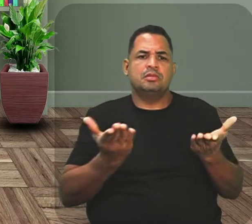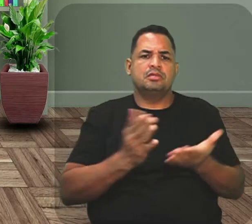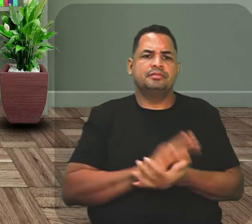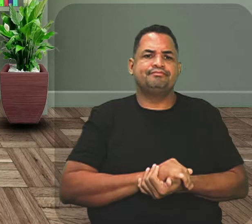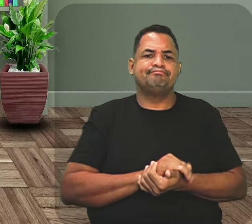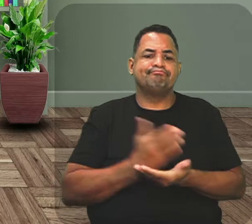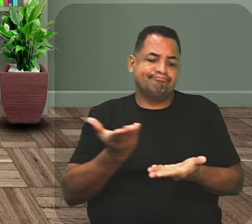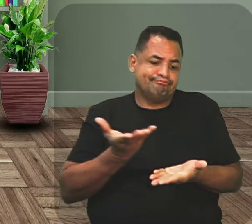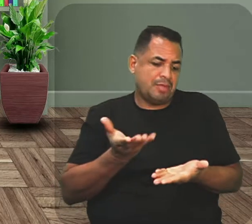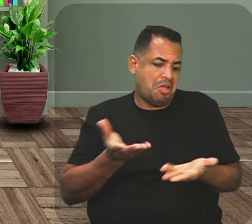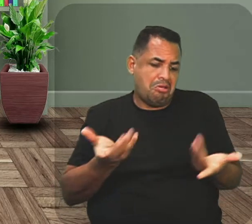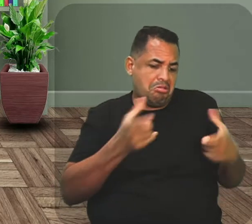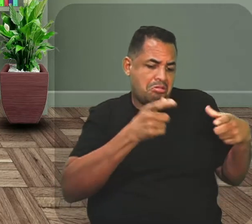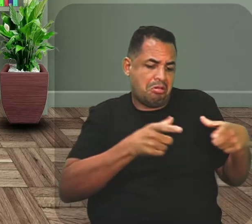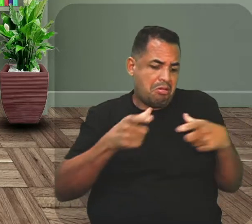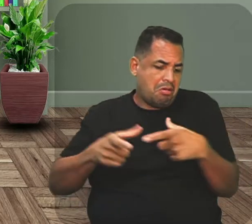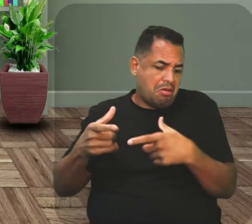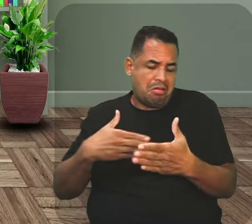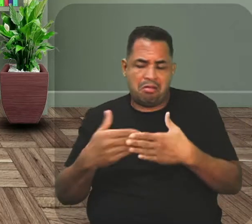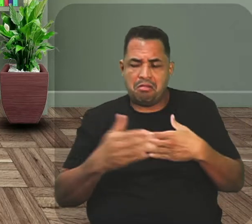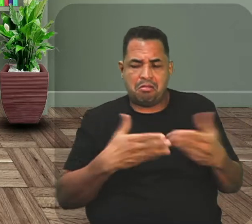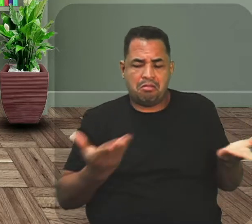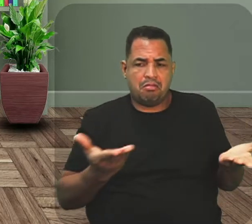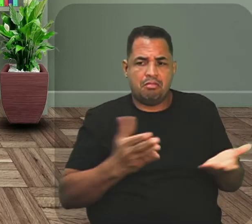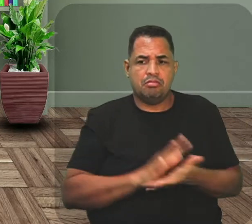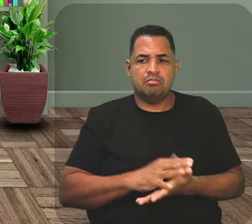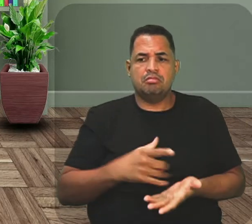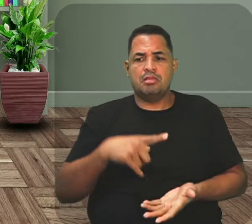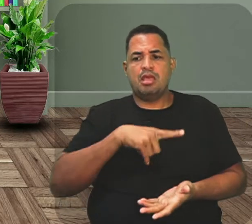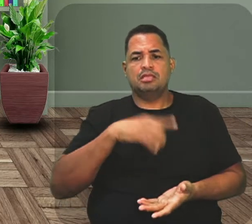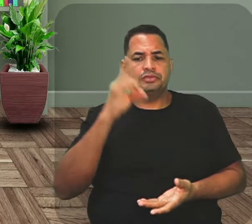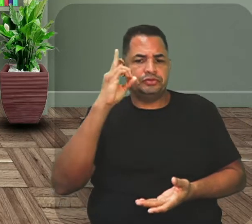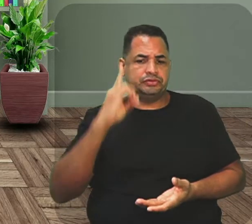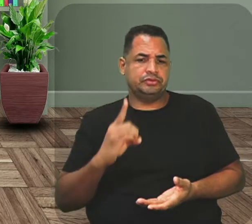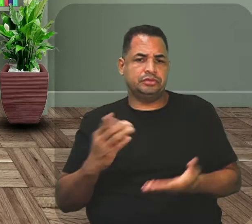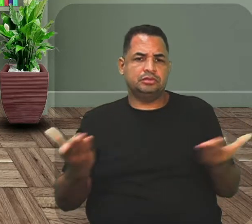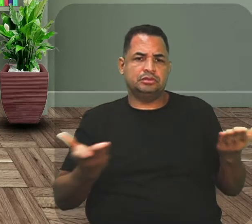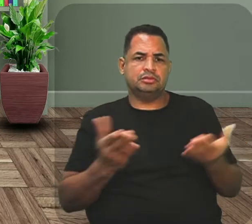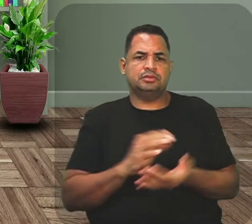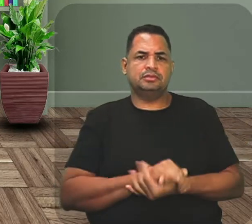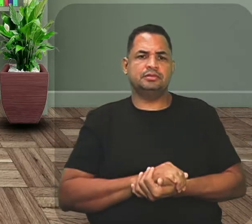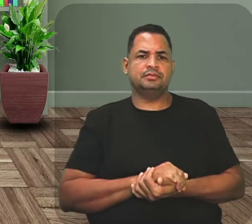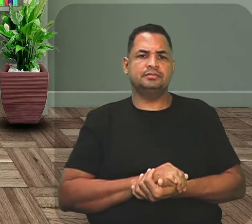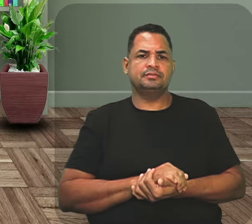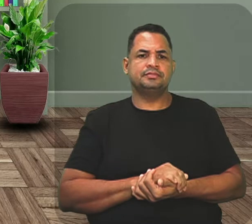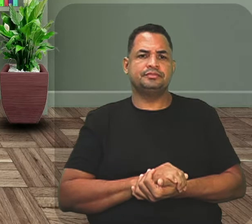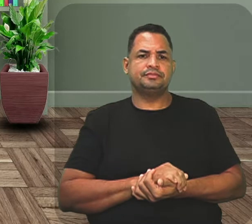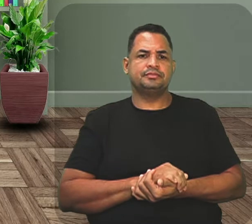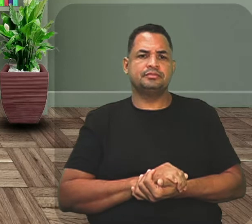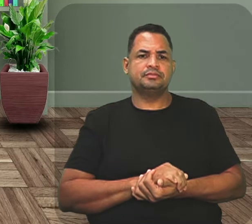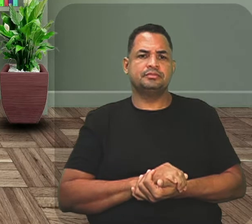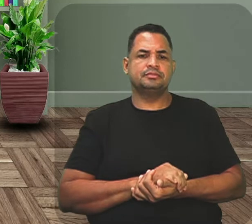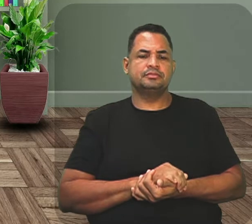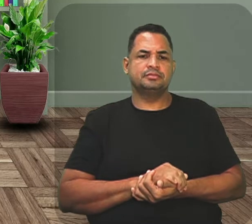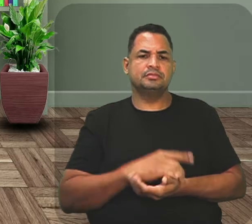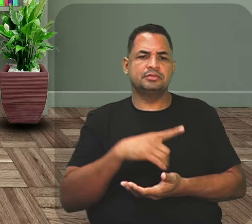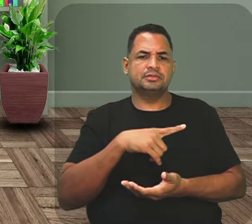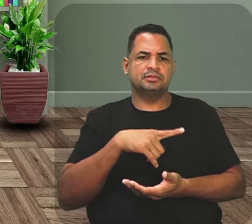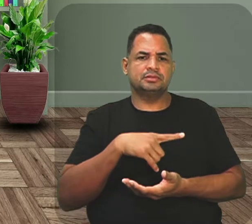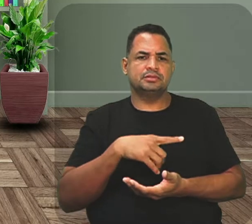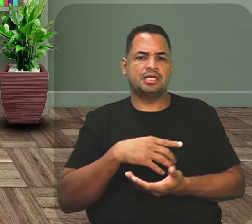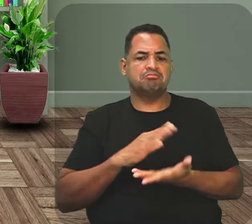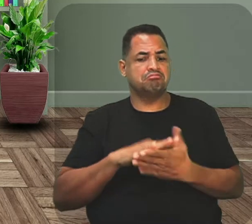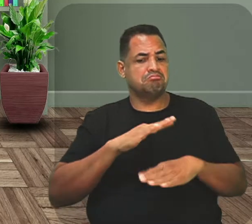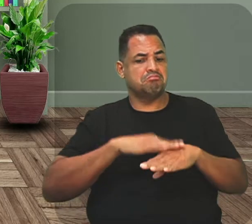Então, vamos aí pontuar apenas esses itens, né? Que a mulher tem muito mais do que